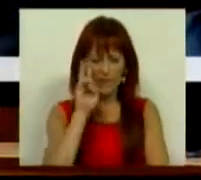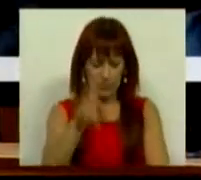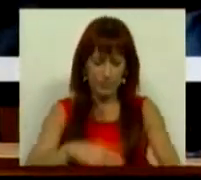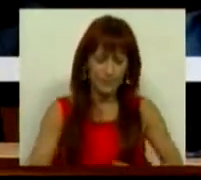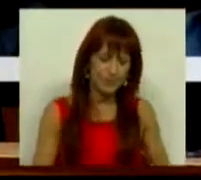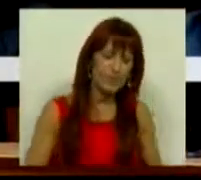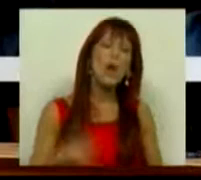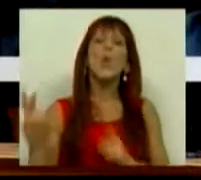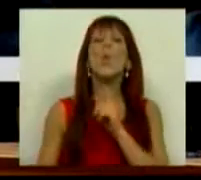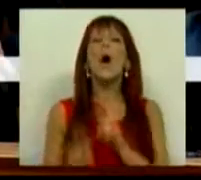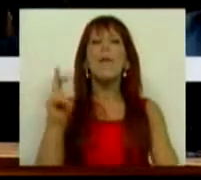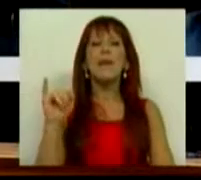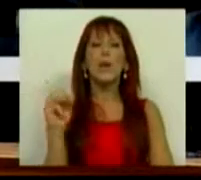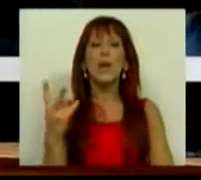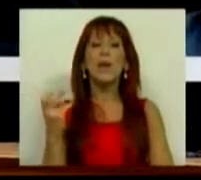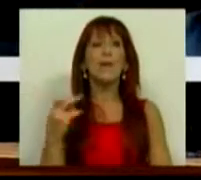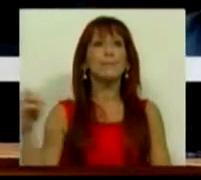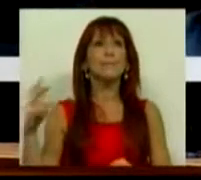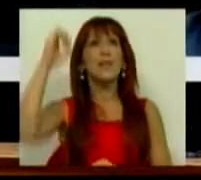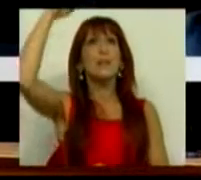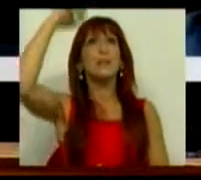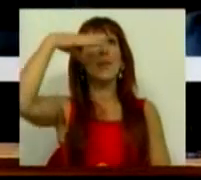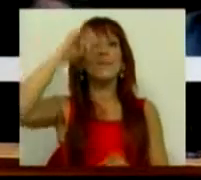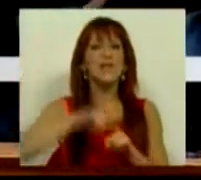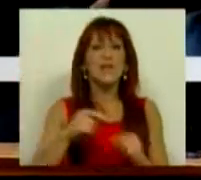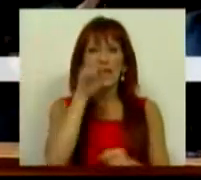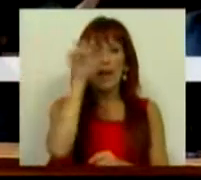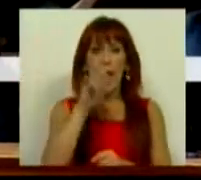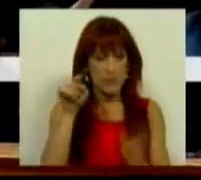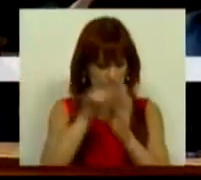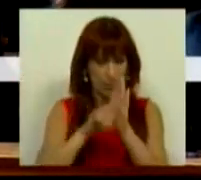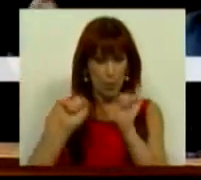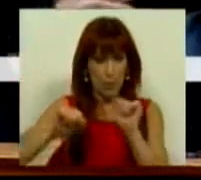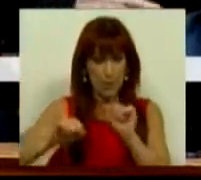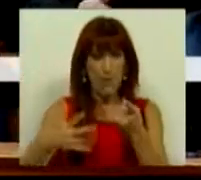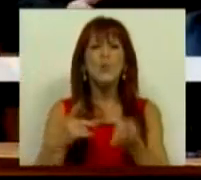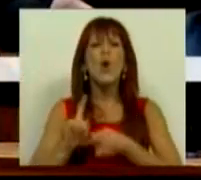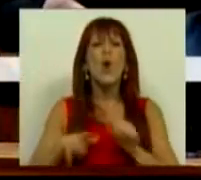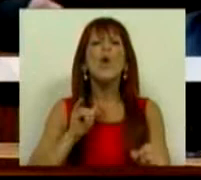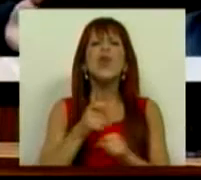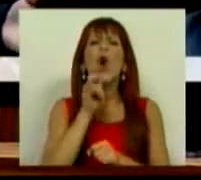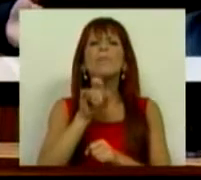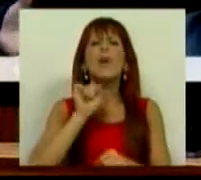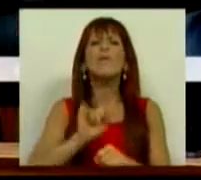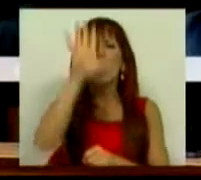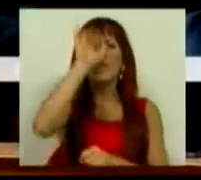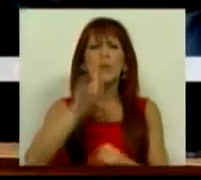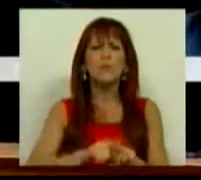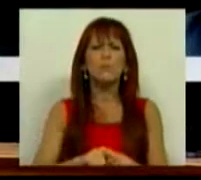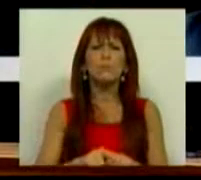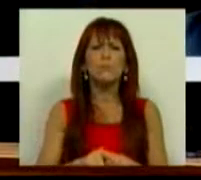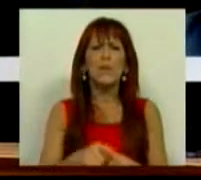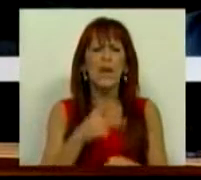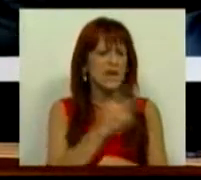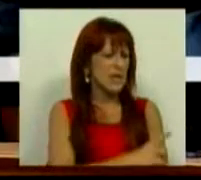vejamos, o aumento do IVA da eletricidade e do gás estava no memorando. Mas qual foi a opção do governo? Passar